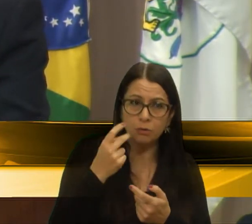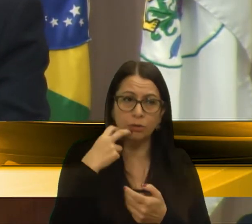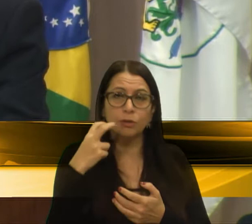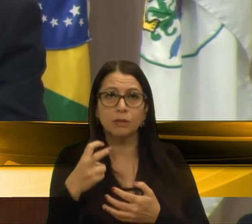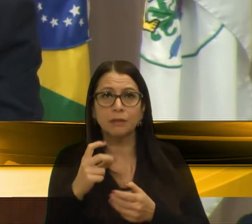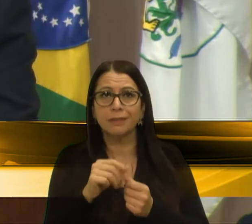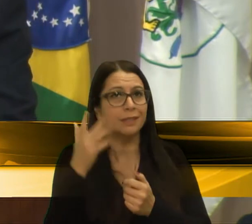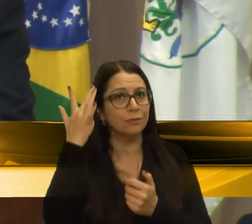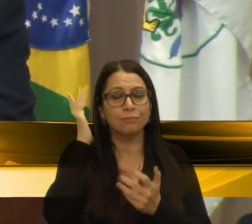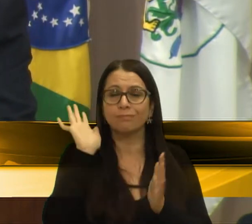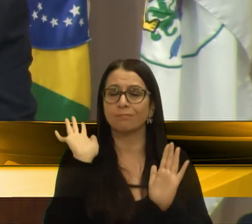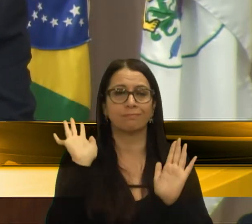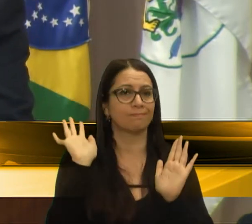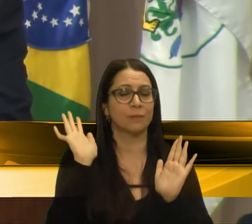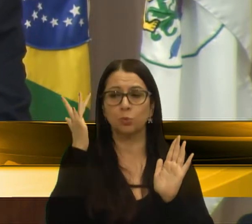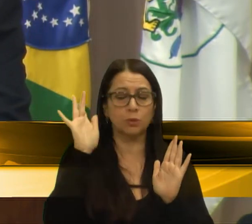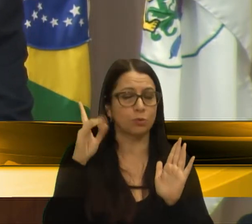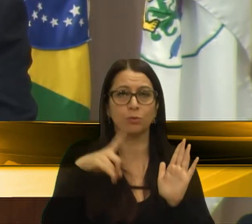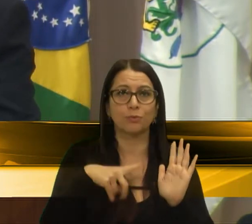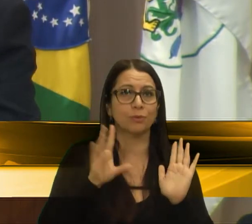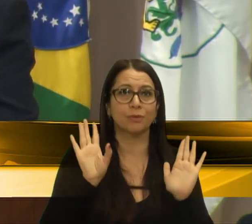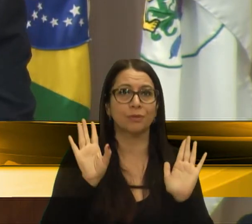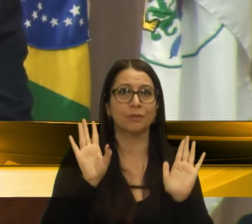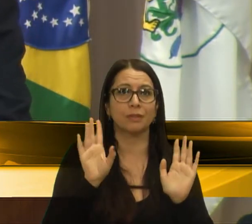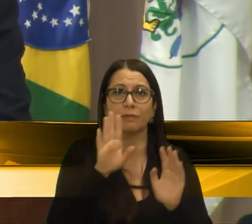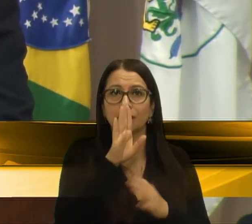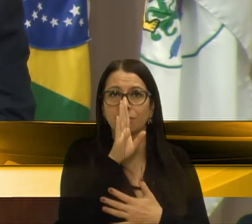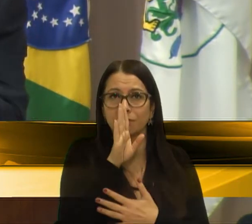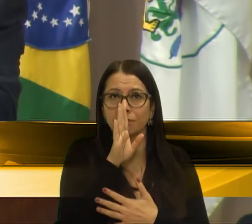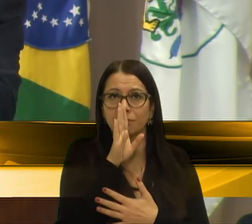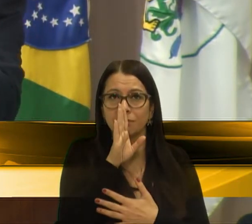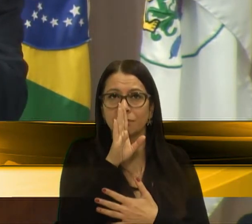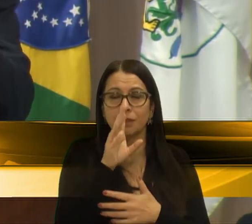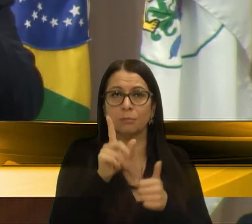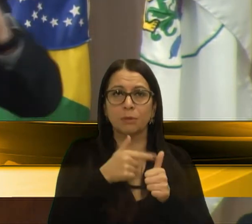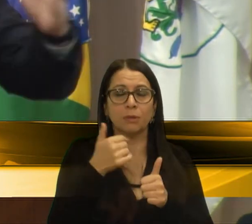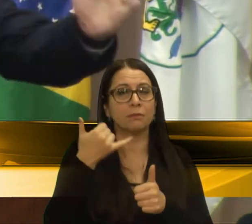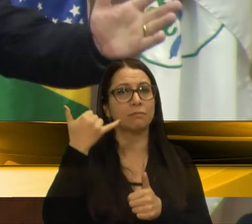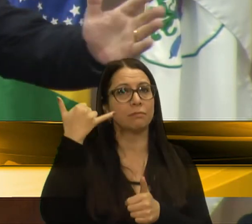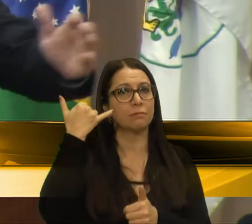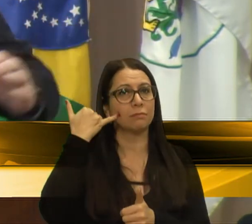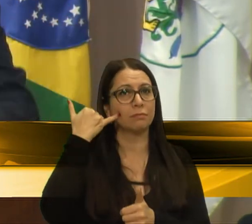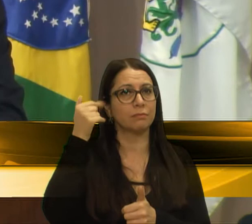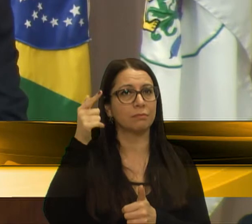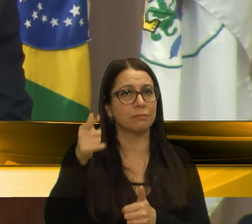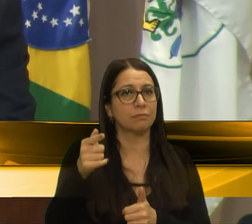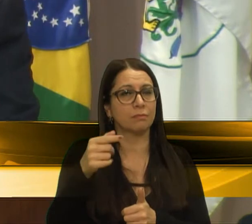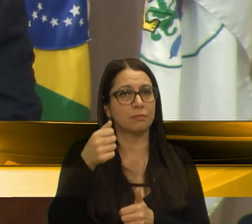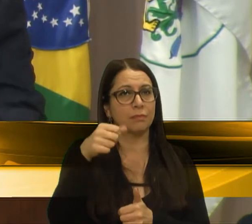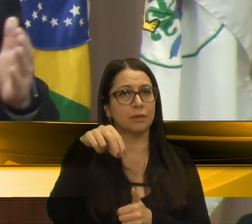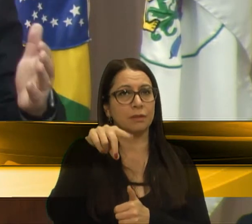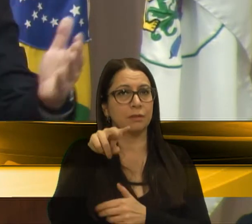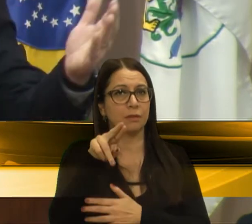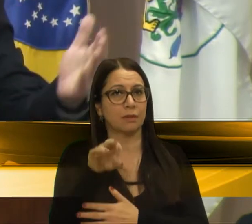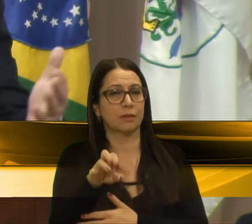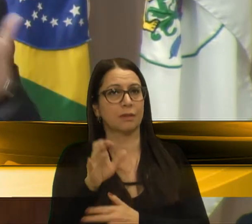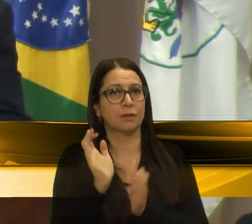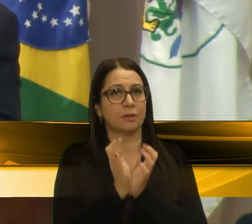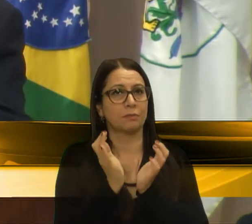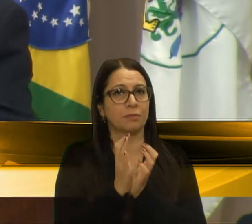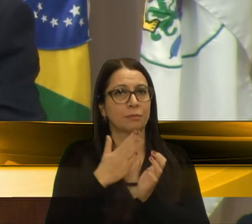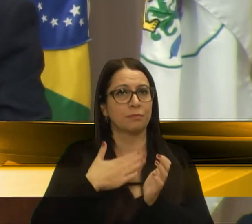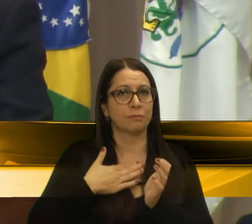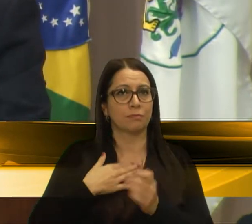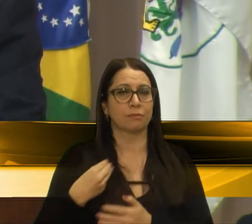quer... Não sei o que eu tenho. Não quero ficar quieto. Primeira ligação que eu faço, doutor André Reiris, além de colega,